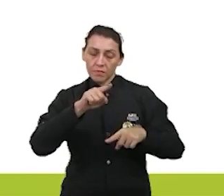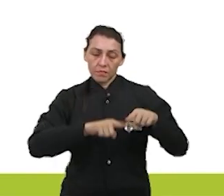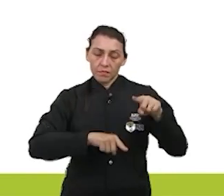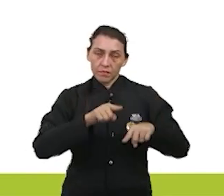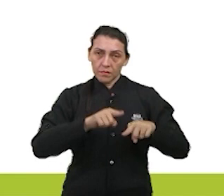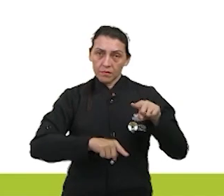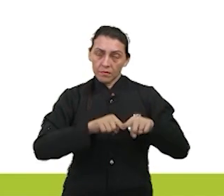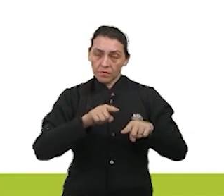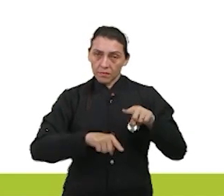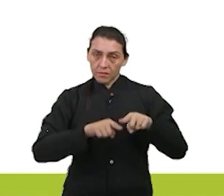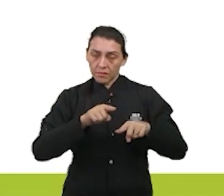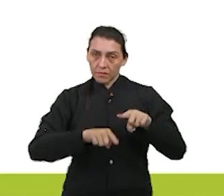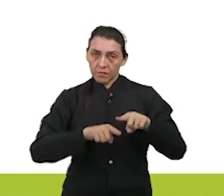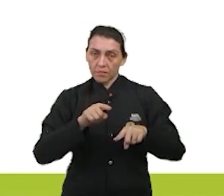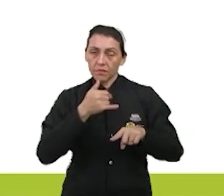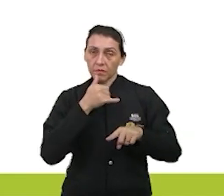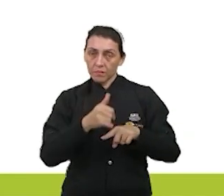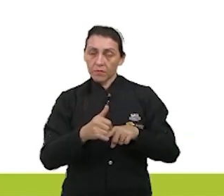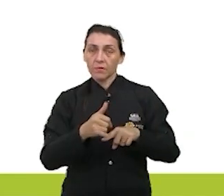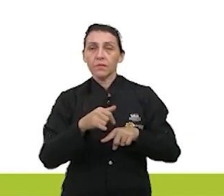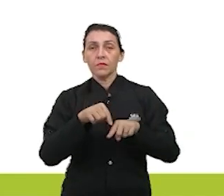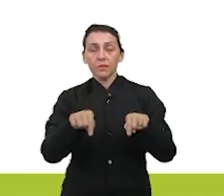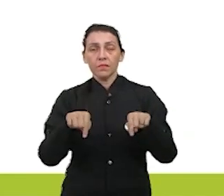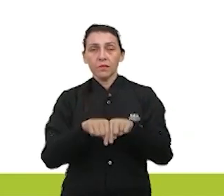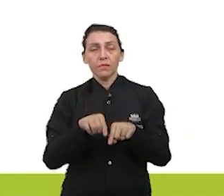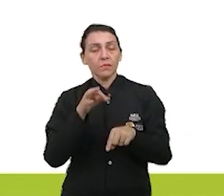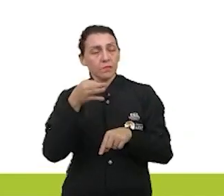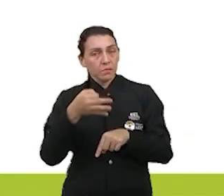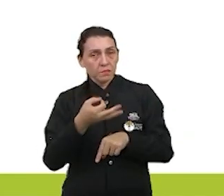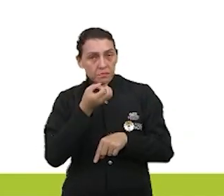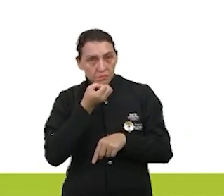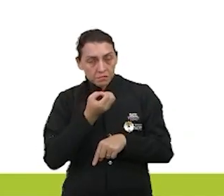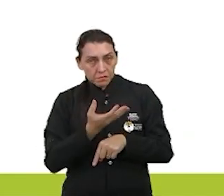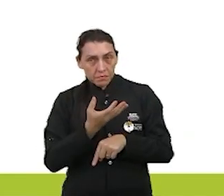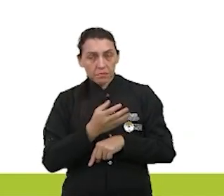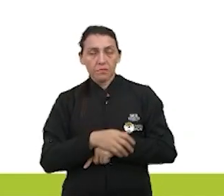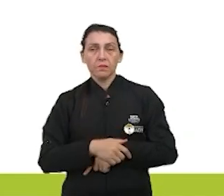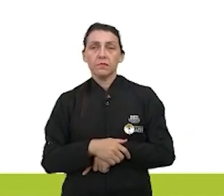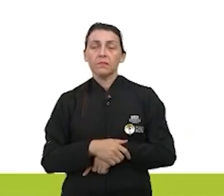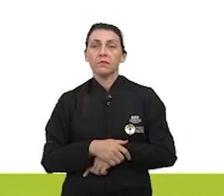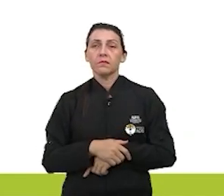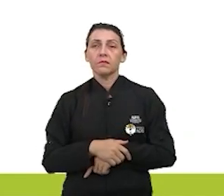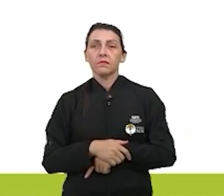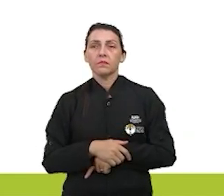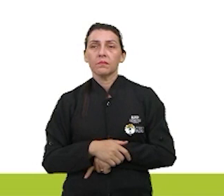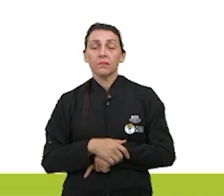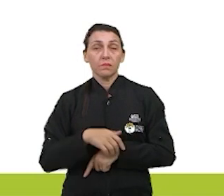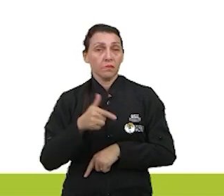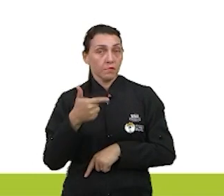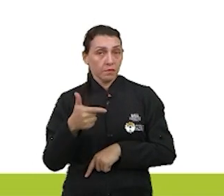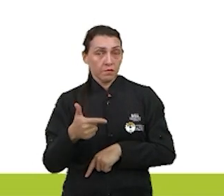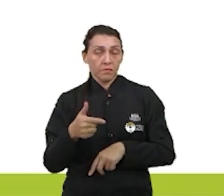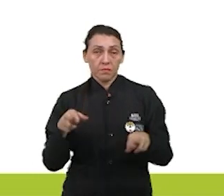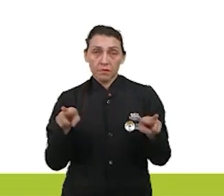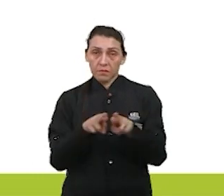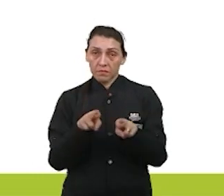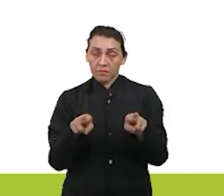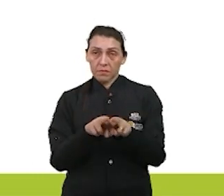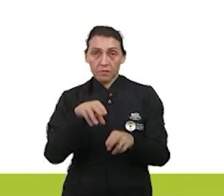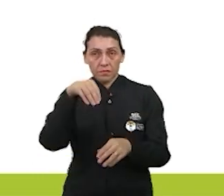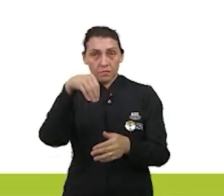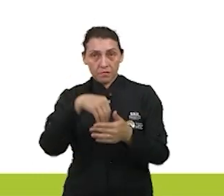aparelhos portáteis. Uma bateria ideal seria não possuir resistência